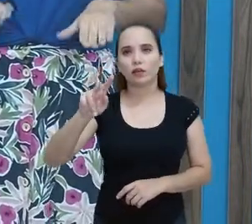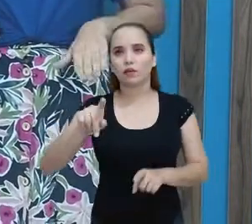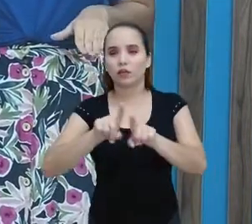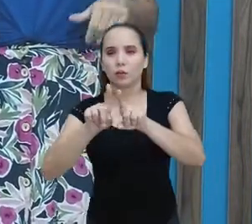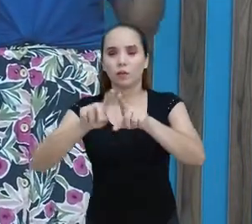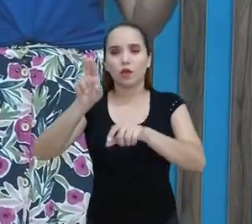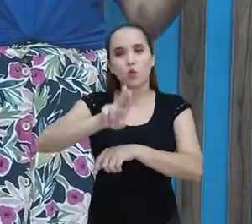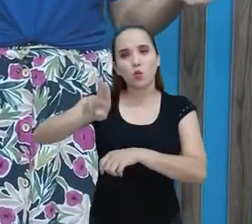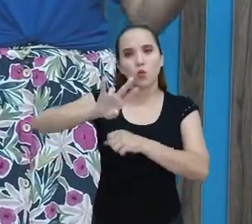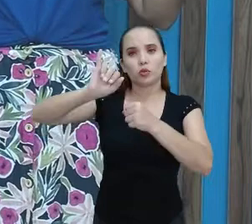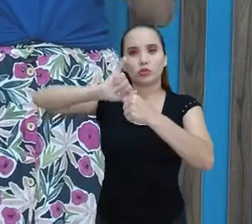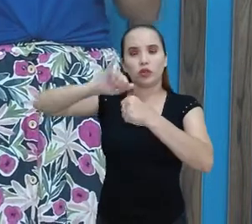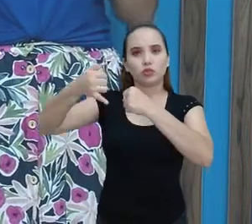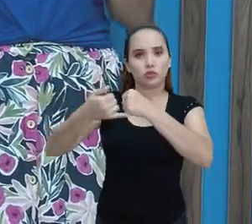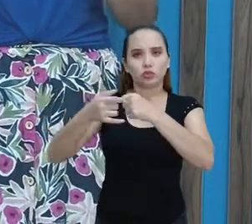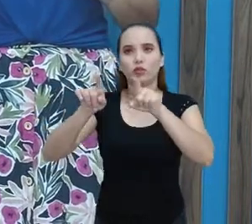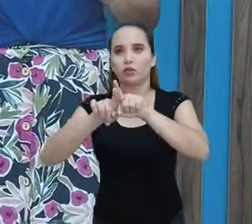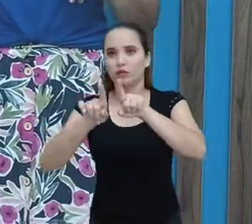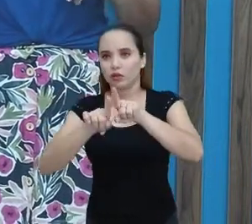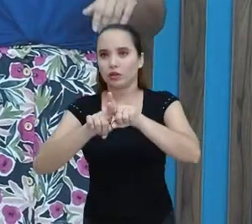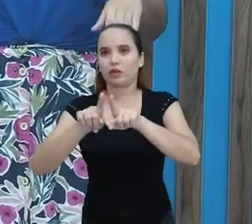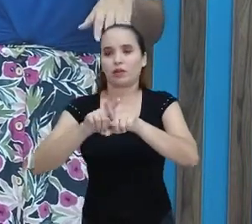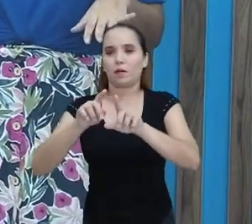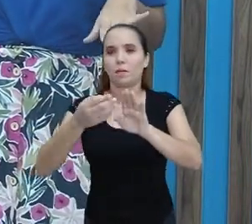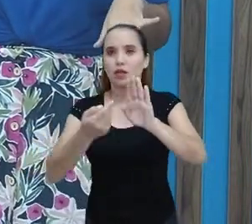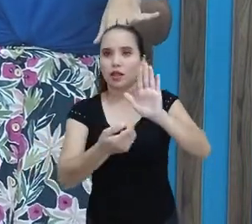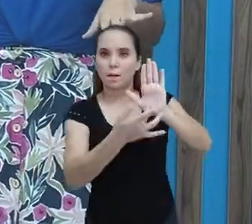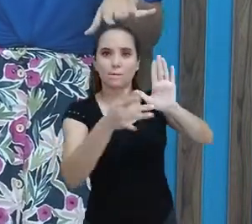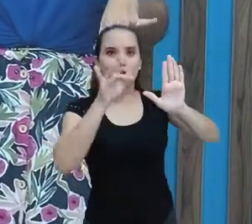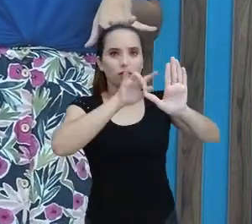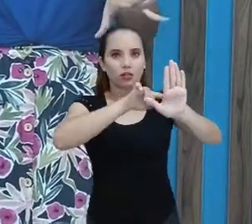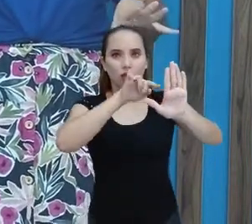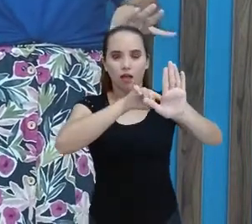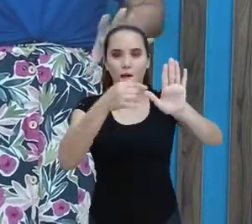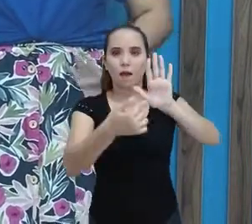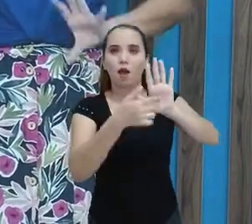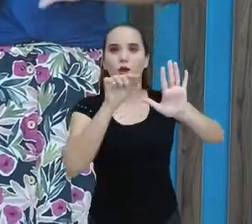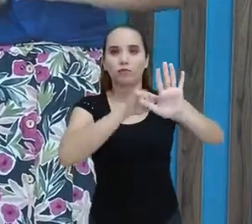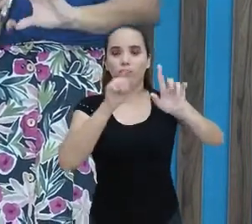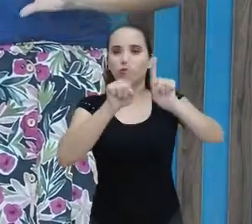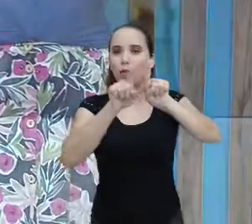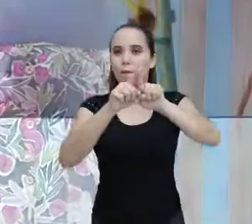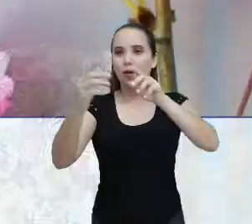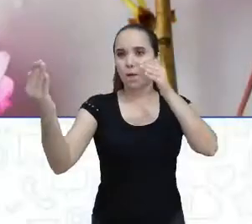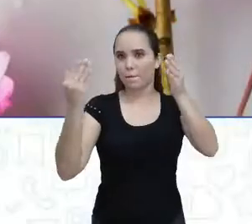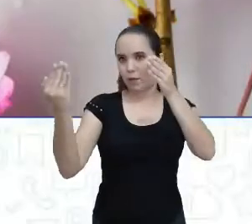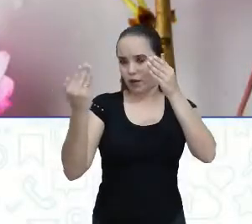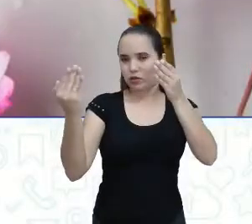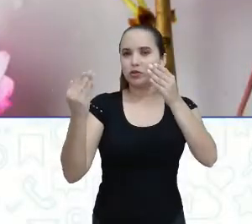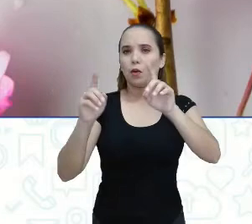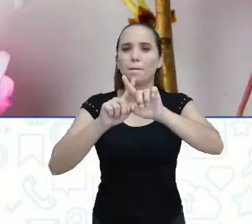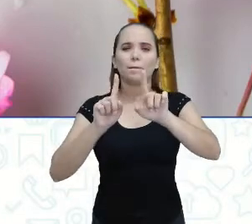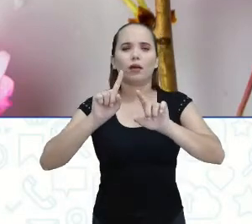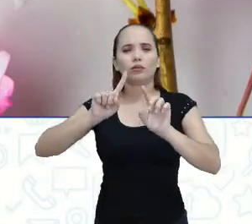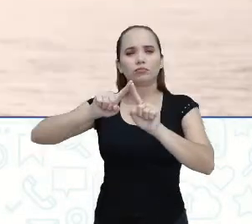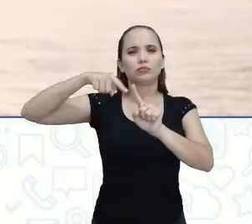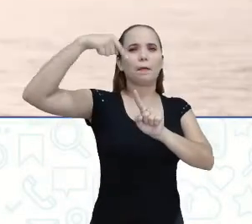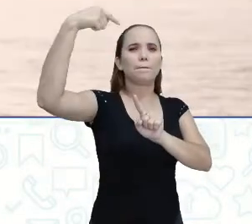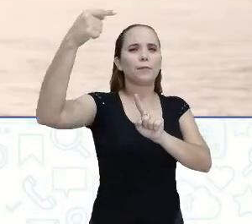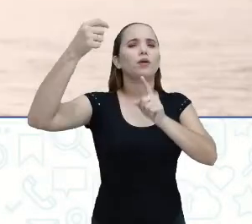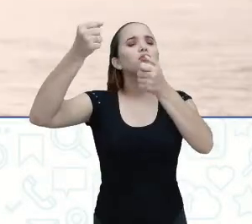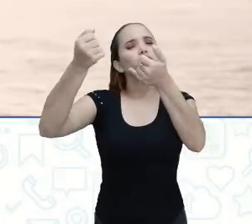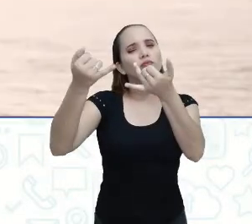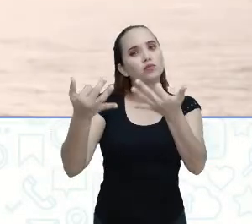e comparações, que são o quê? Figuras de linguagem. Mas sobre essas características, nós vamos falar mais e mais aprofundadamente